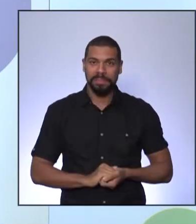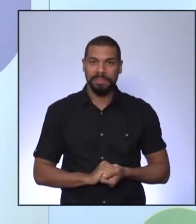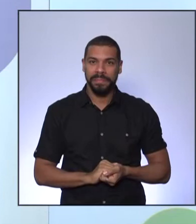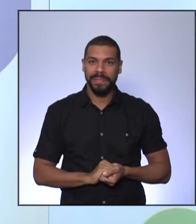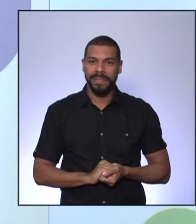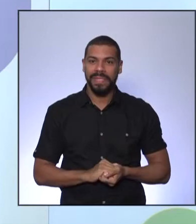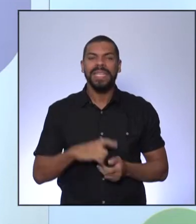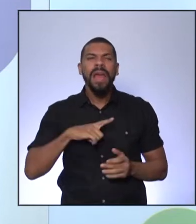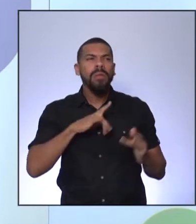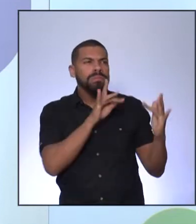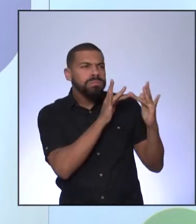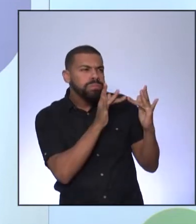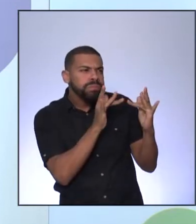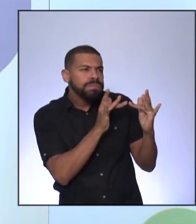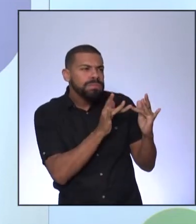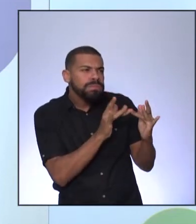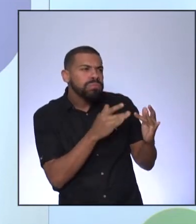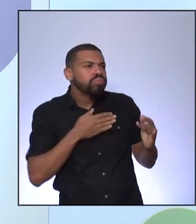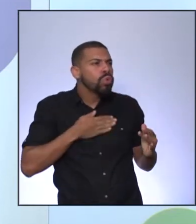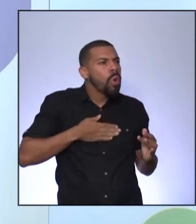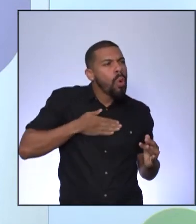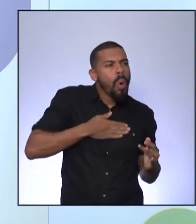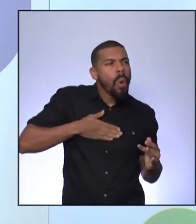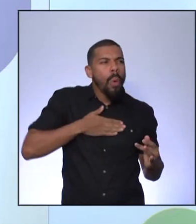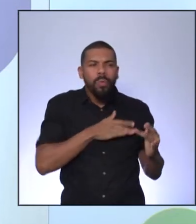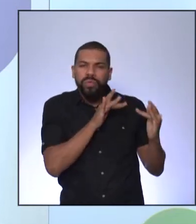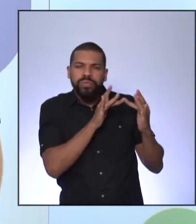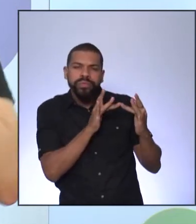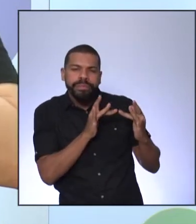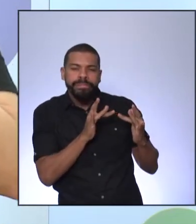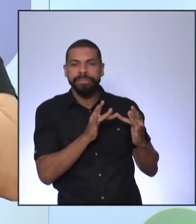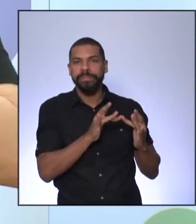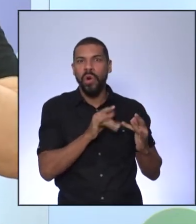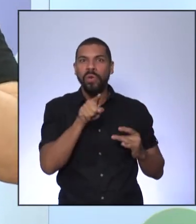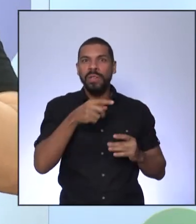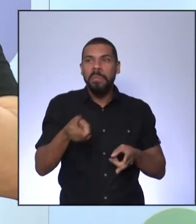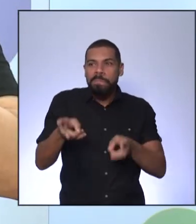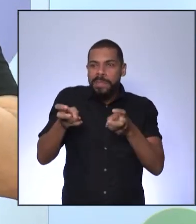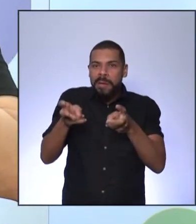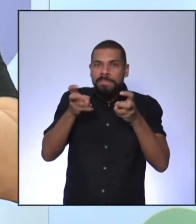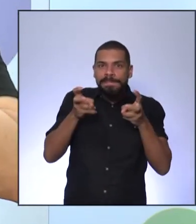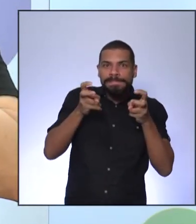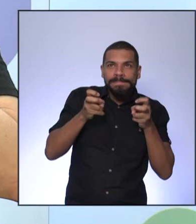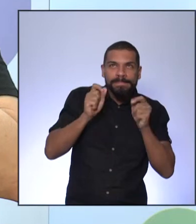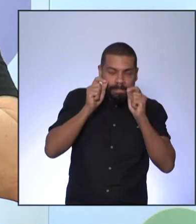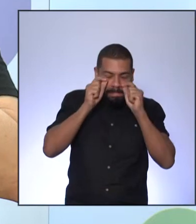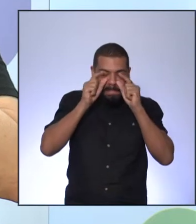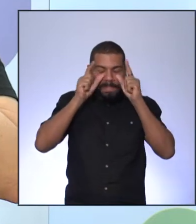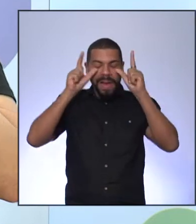de afinidades, para vocês começarem a perceber o que vocês podem